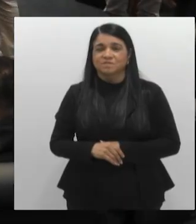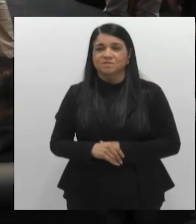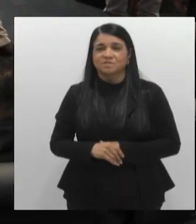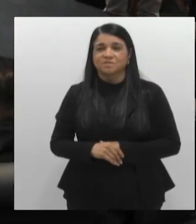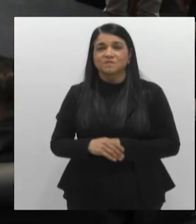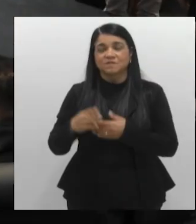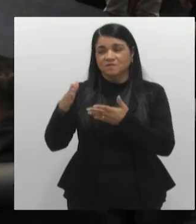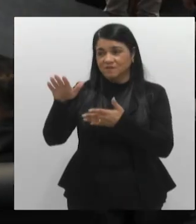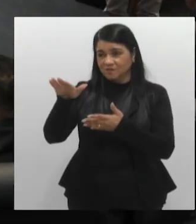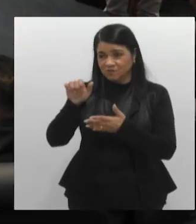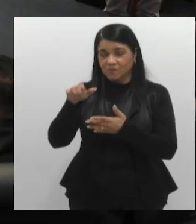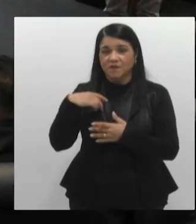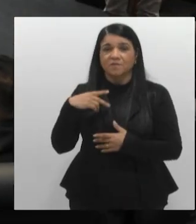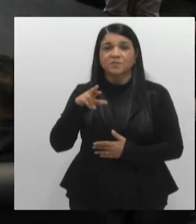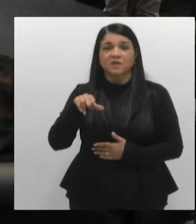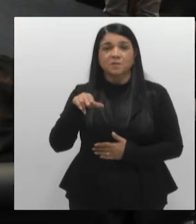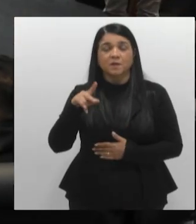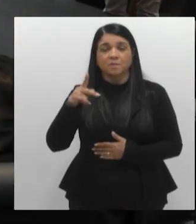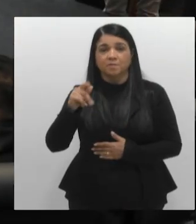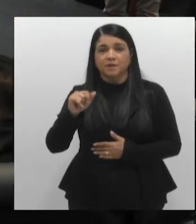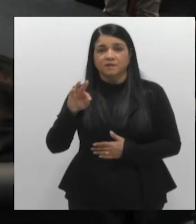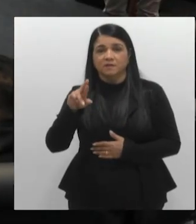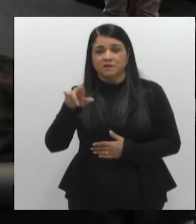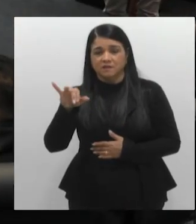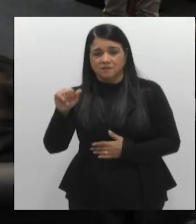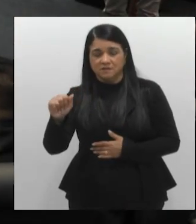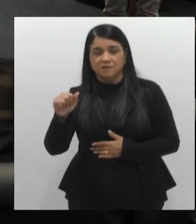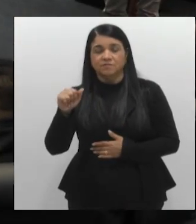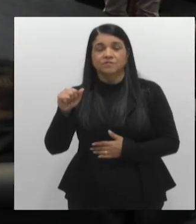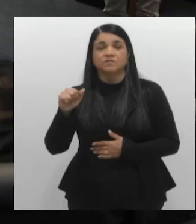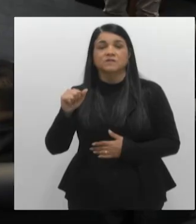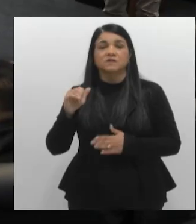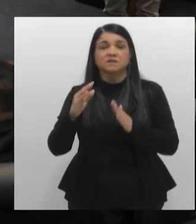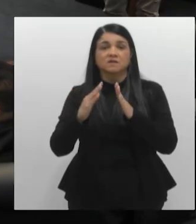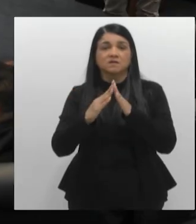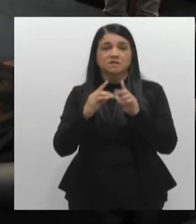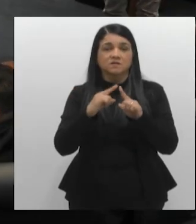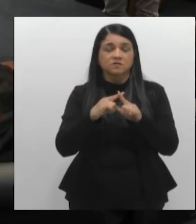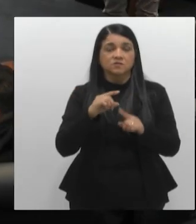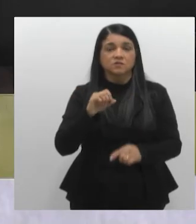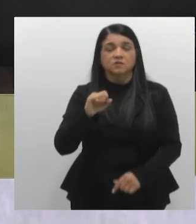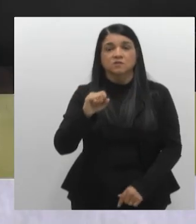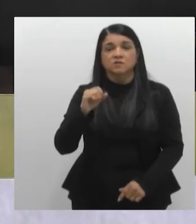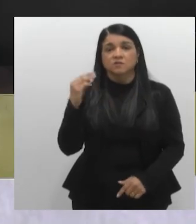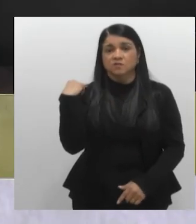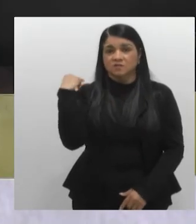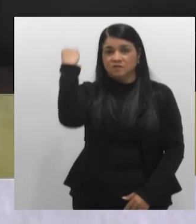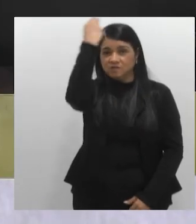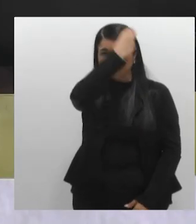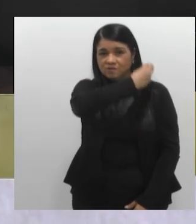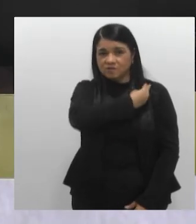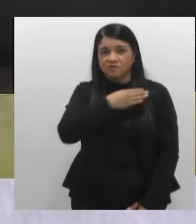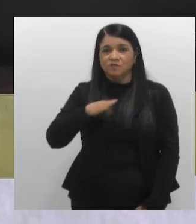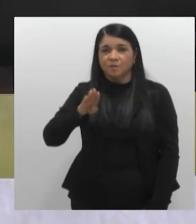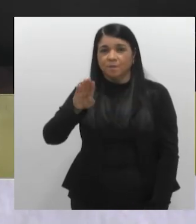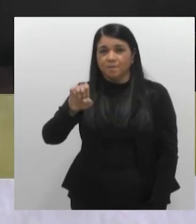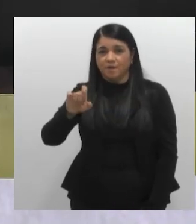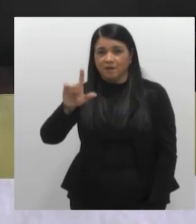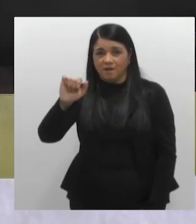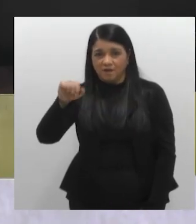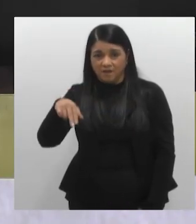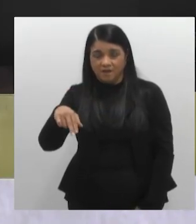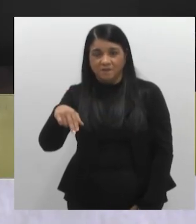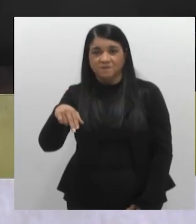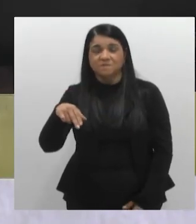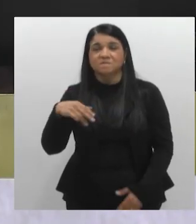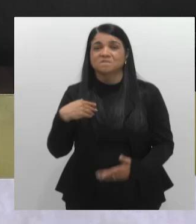Eu quero chamar a irmã Patrícia, da Congregação de Nossa Senhora de Belém. Ela veio pela Comissão Arquidiocesana de Iniciação à Vida Cristã. Por